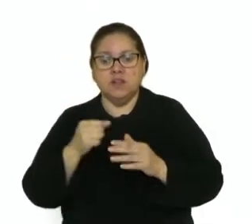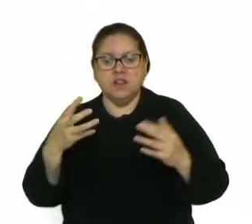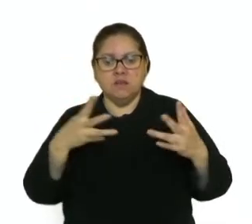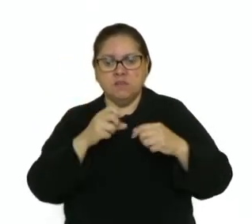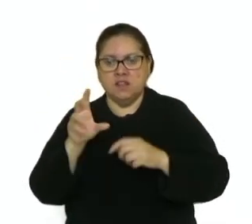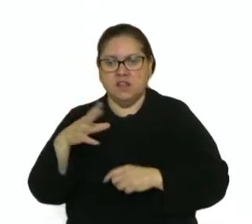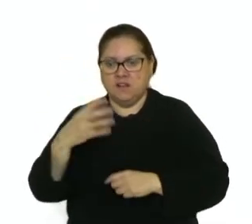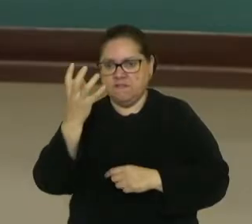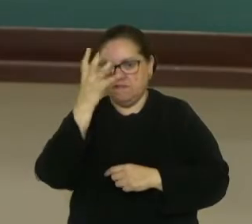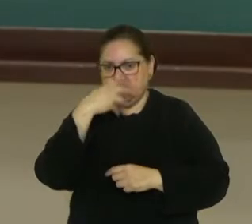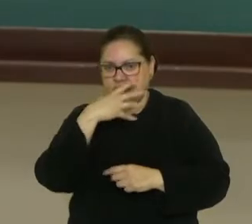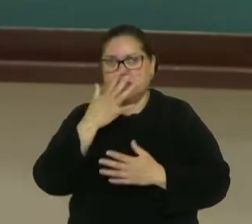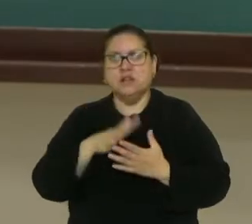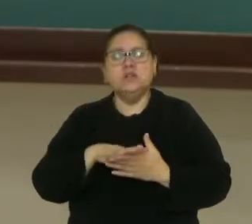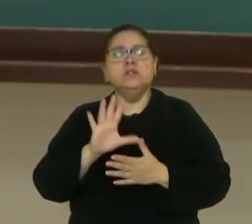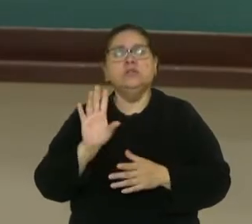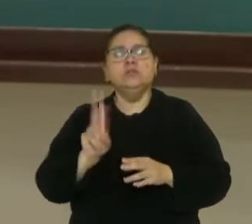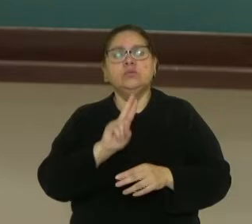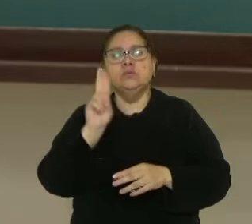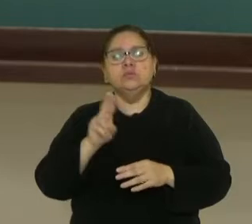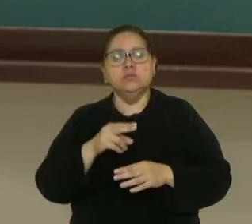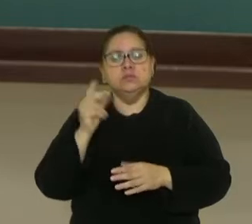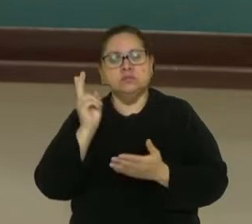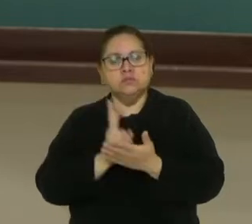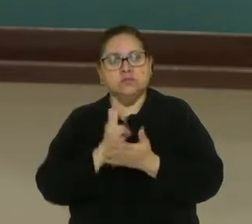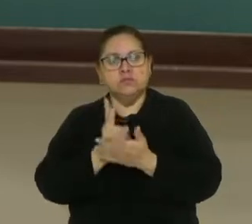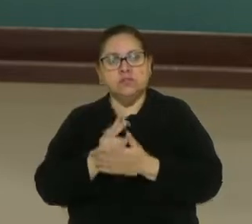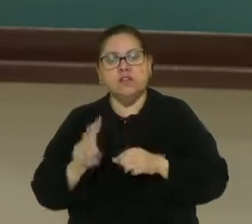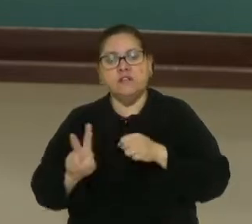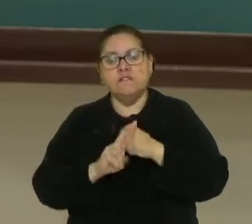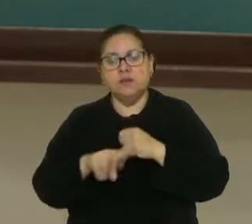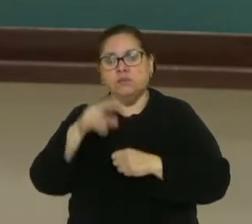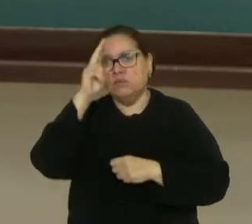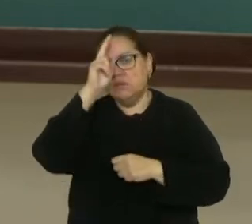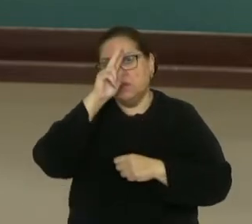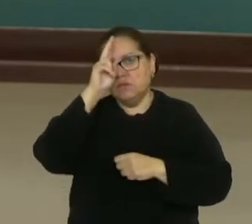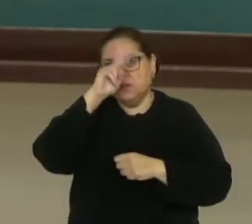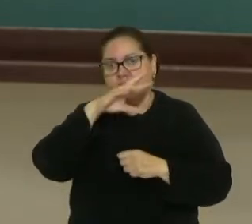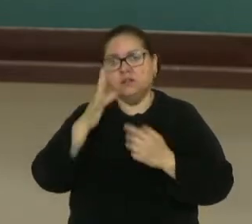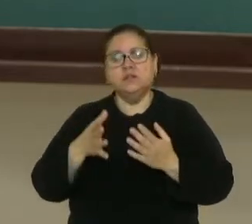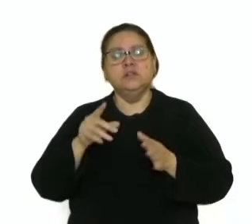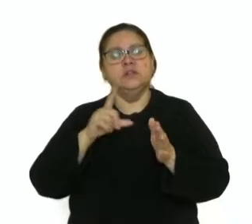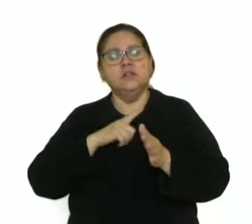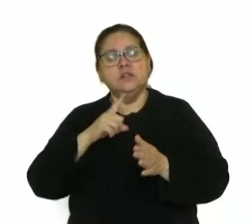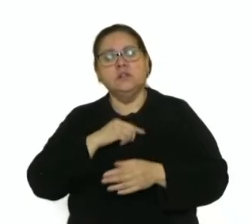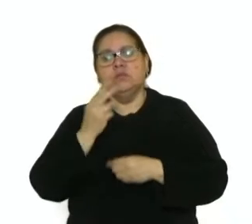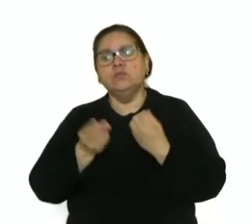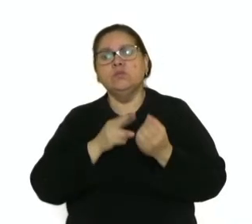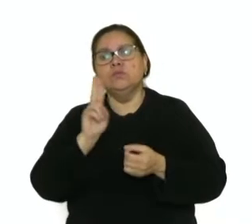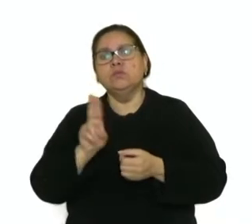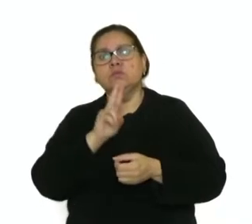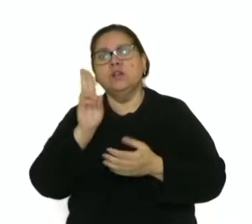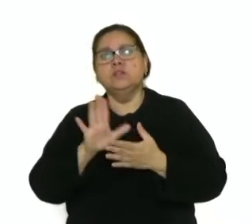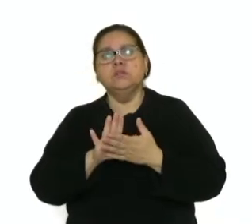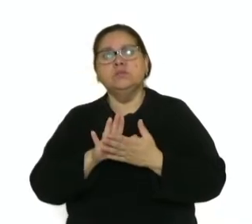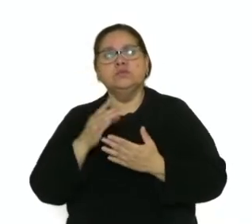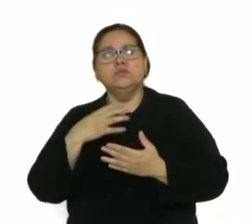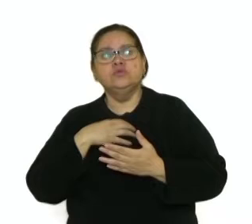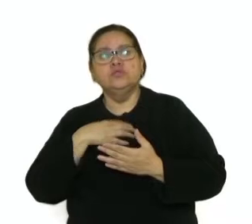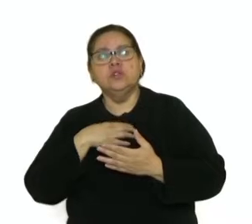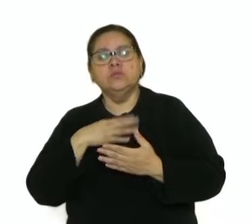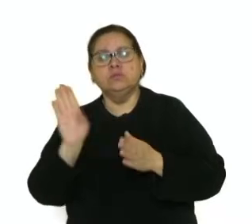Então vejam, o verbo que é utilizado com maior frequência aqui é o verbo lembrar, e a gente tem ele utilizado de uma